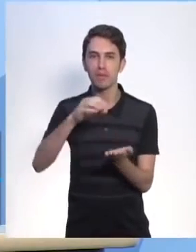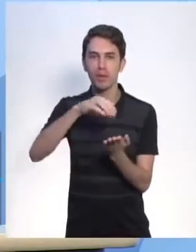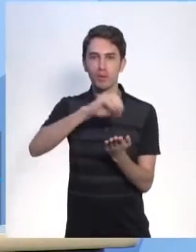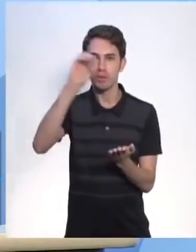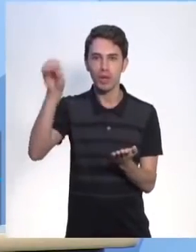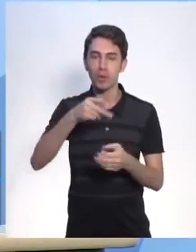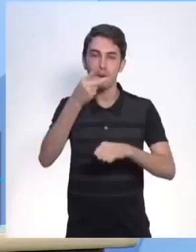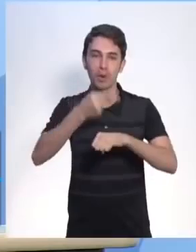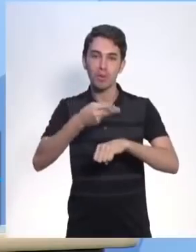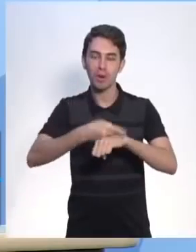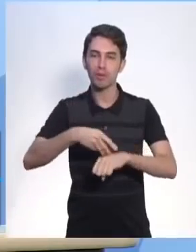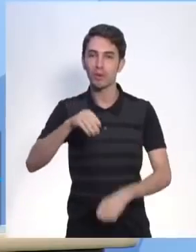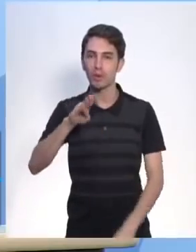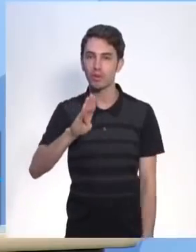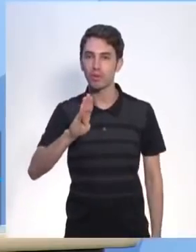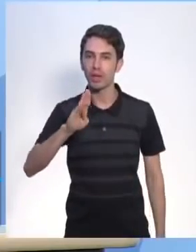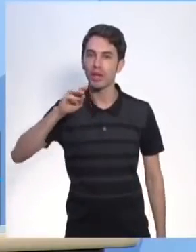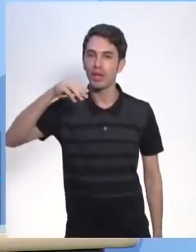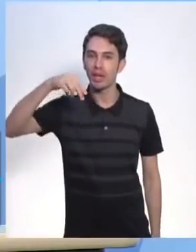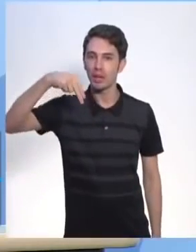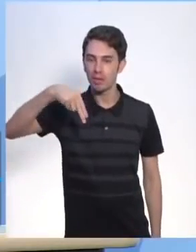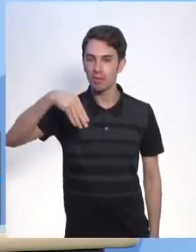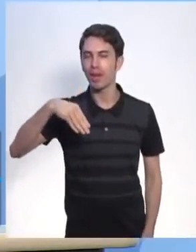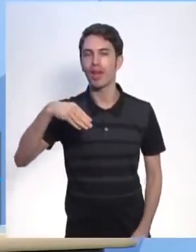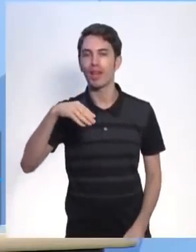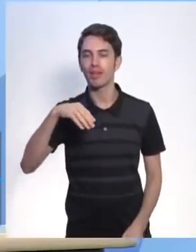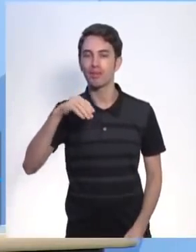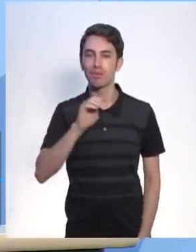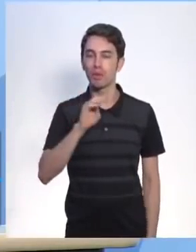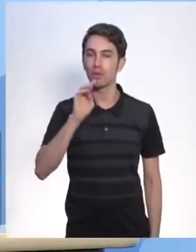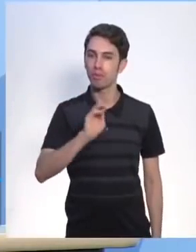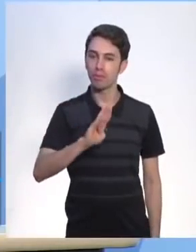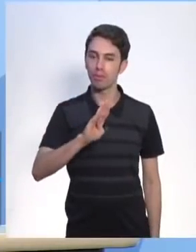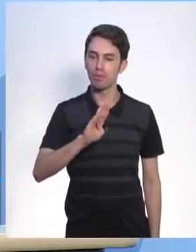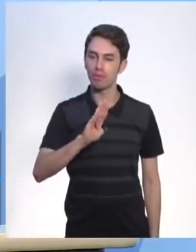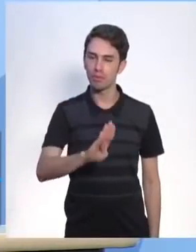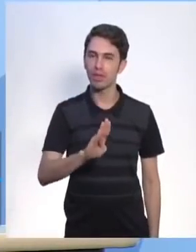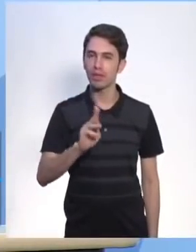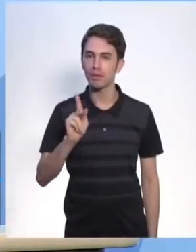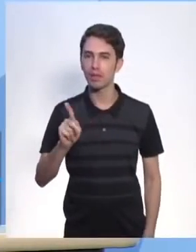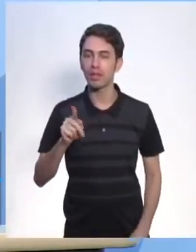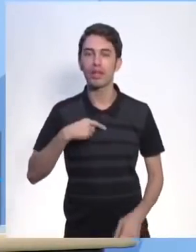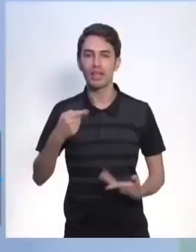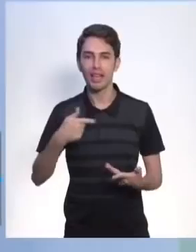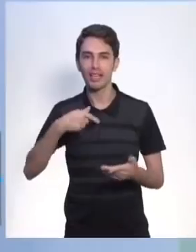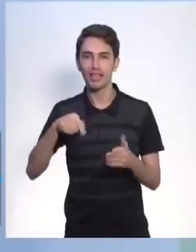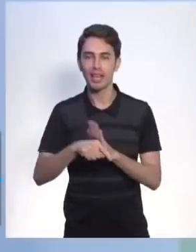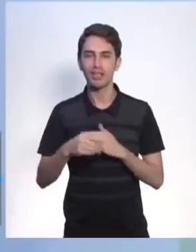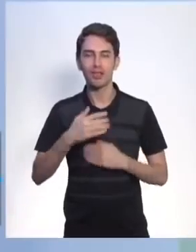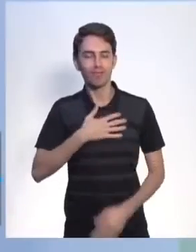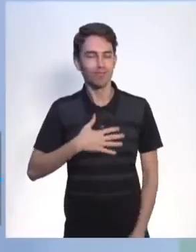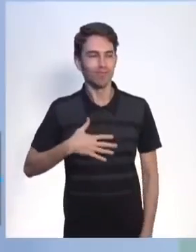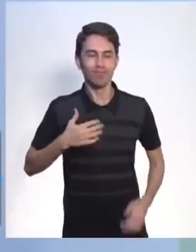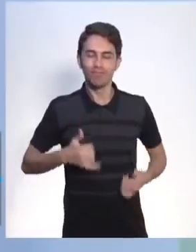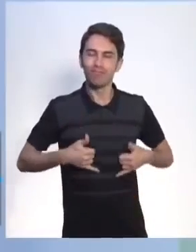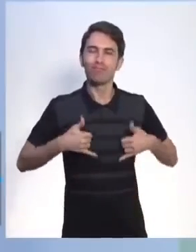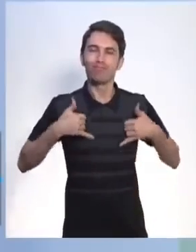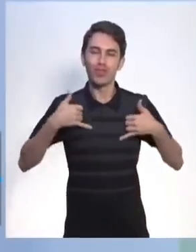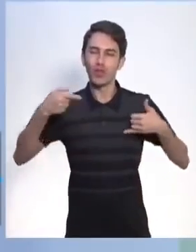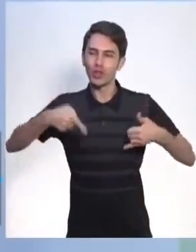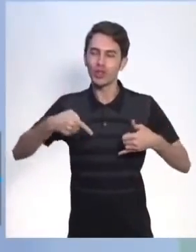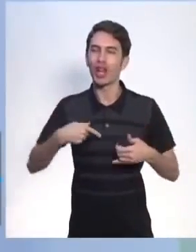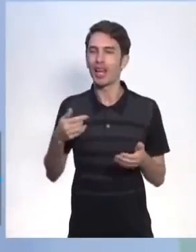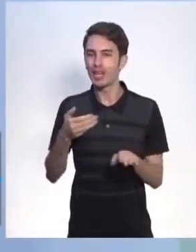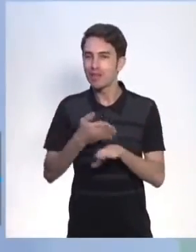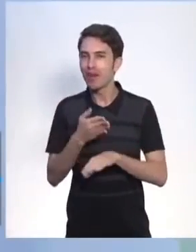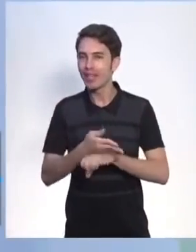do BID que eles ganharam. Só tenho orgulho de ser aluna aqui do CMSP. Jonas? Então hoje, né? Hoje para